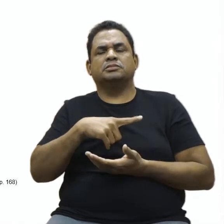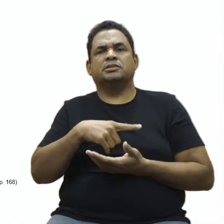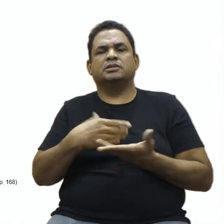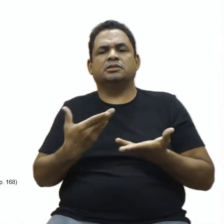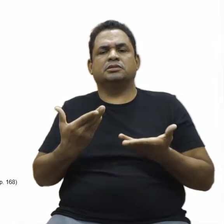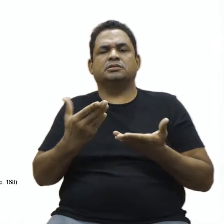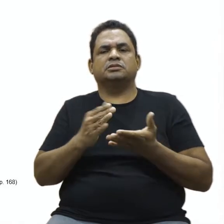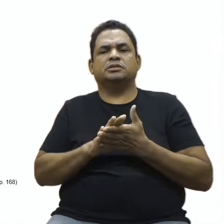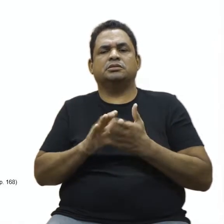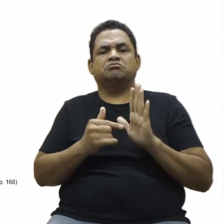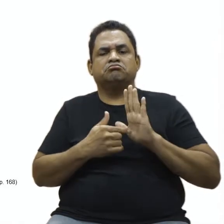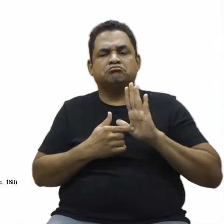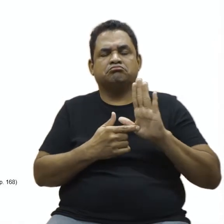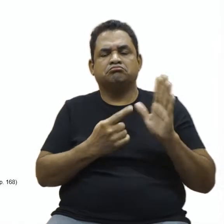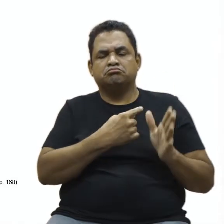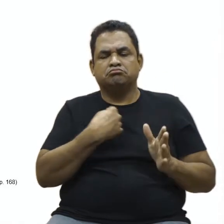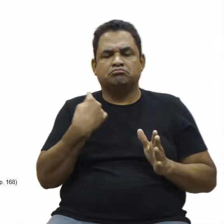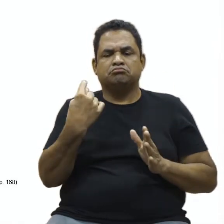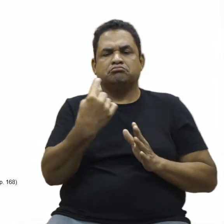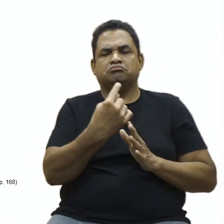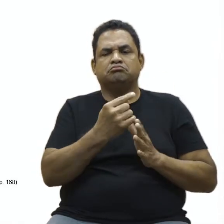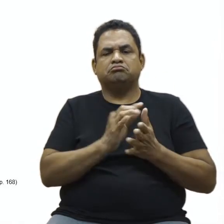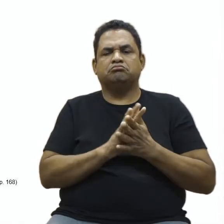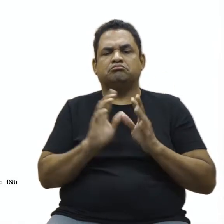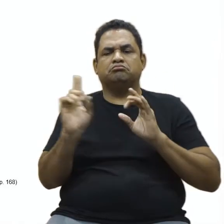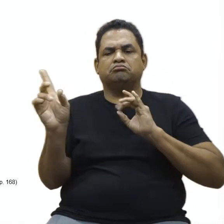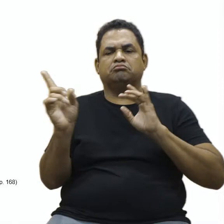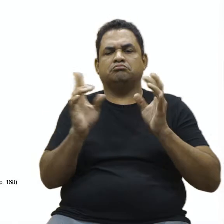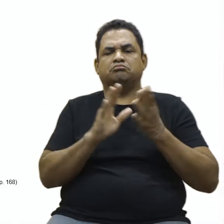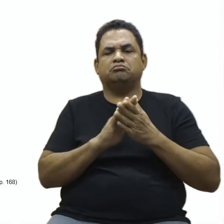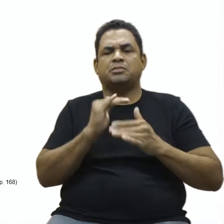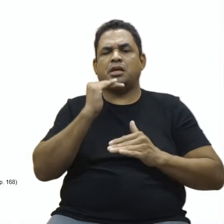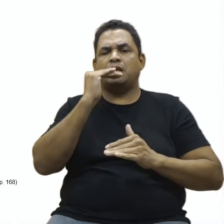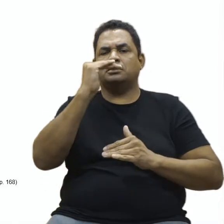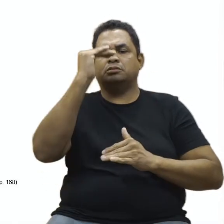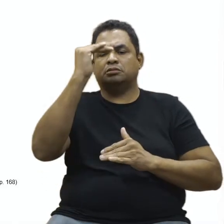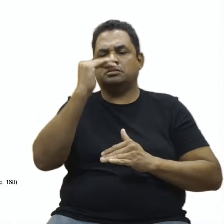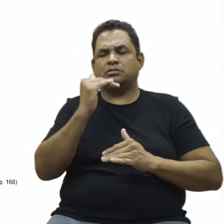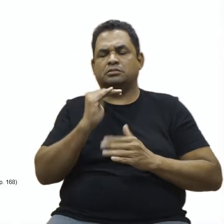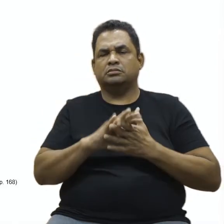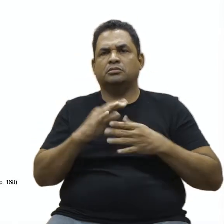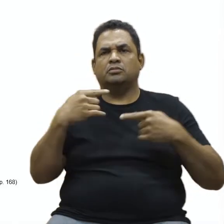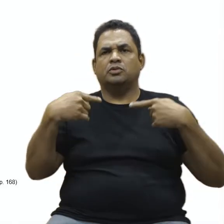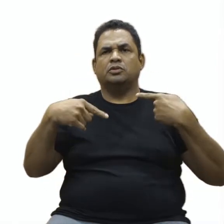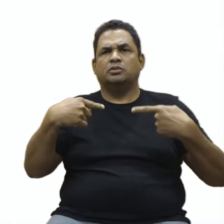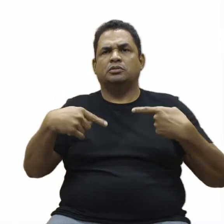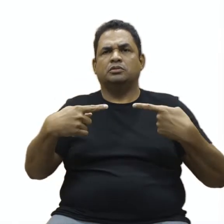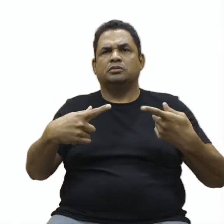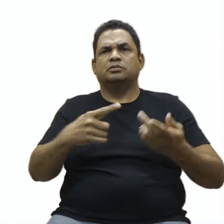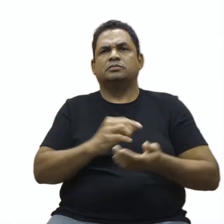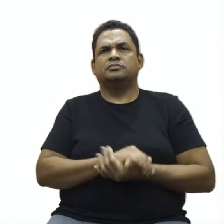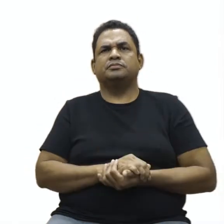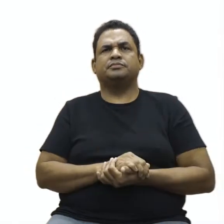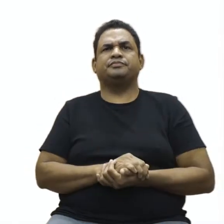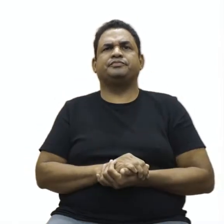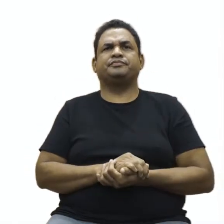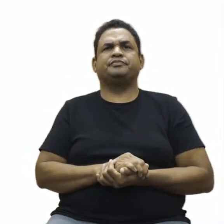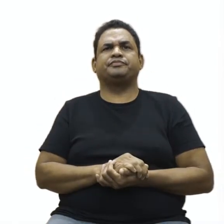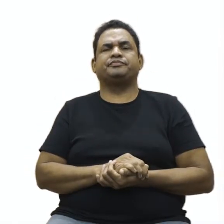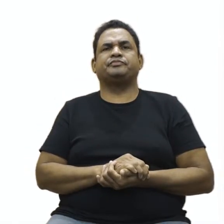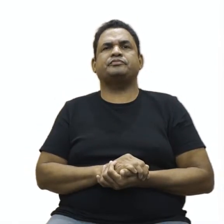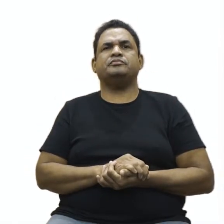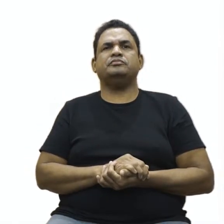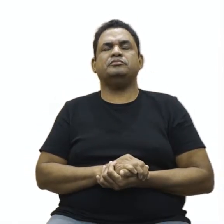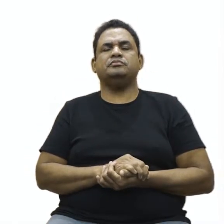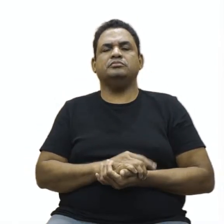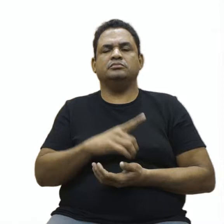nos representando nas diferentes instâncias políticas, ok? Muito bem. A gente